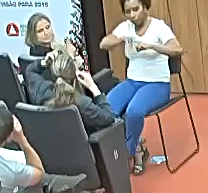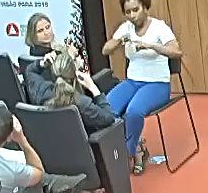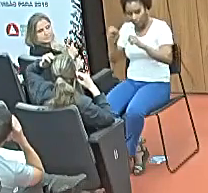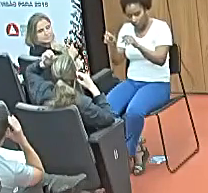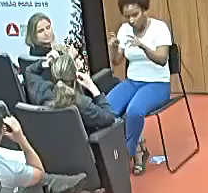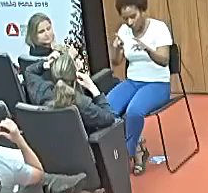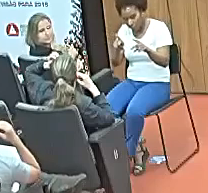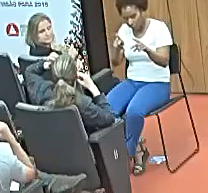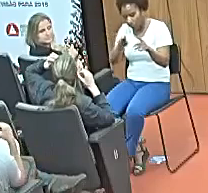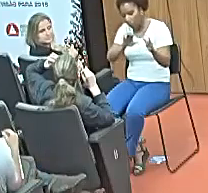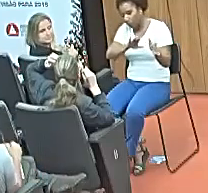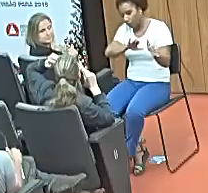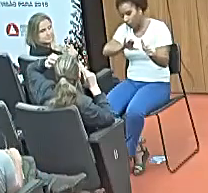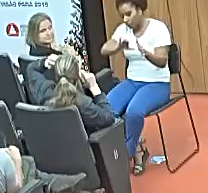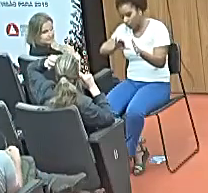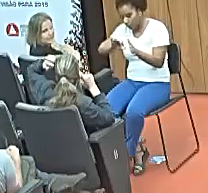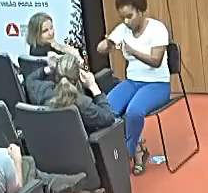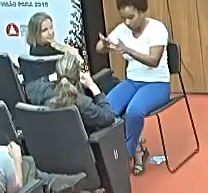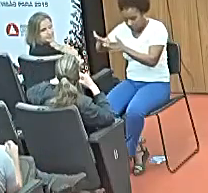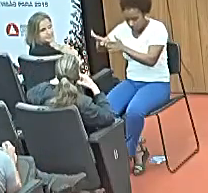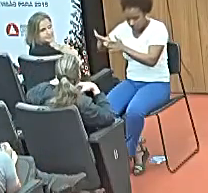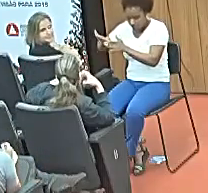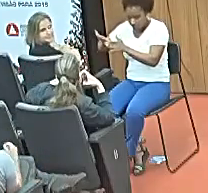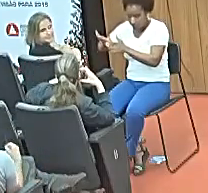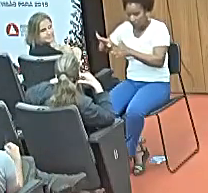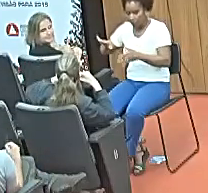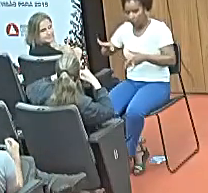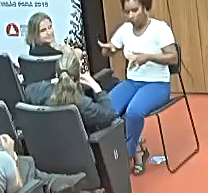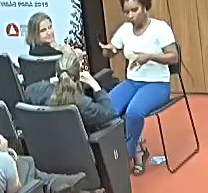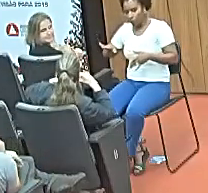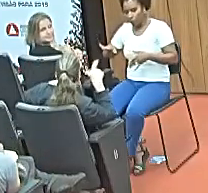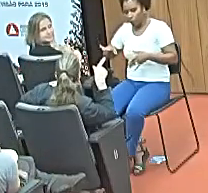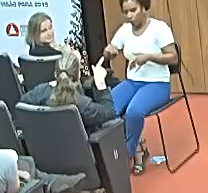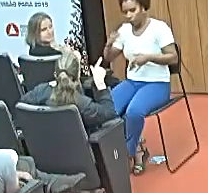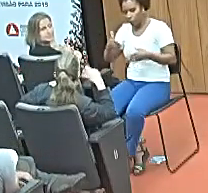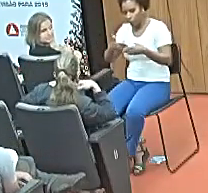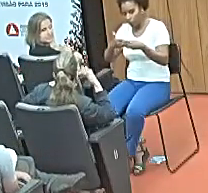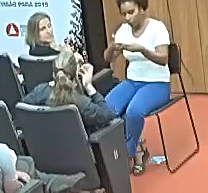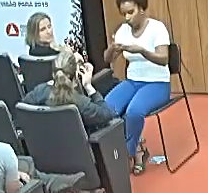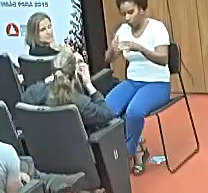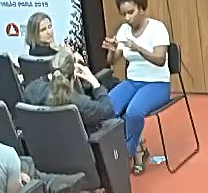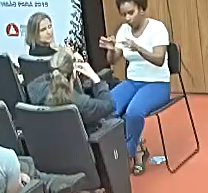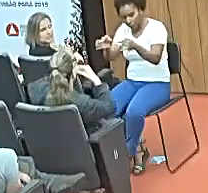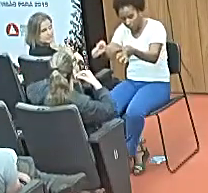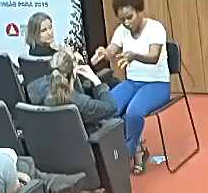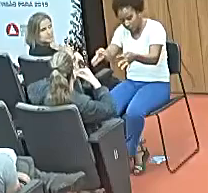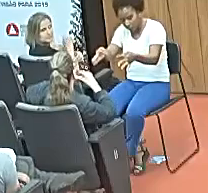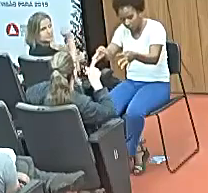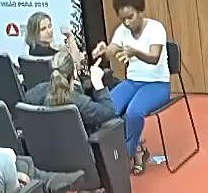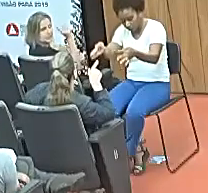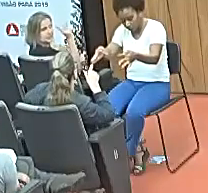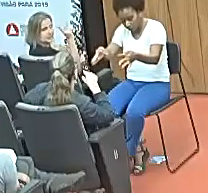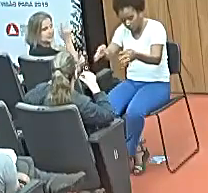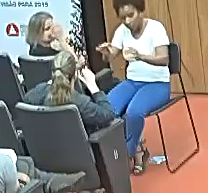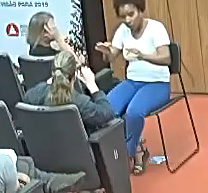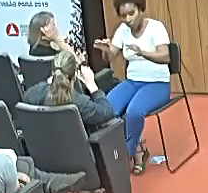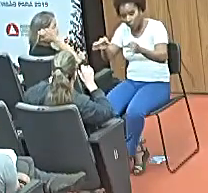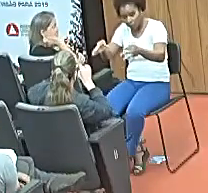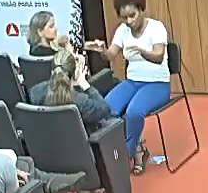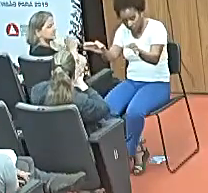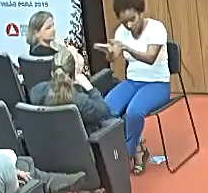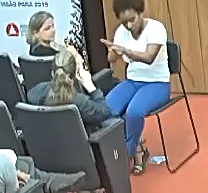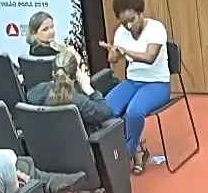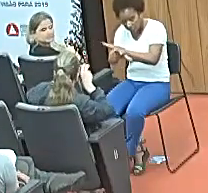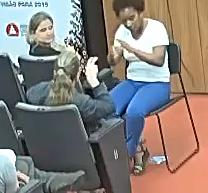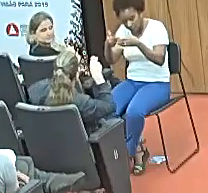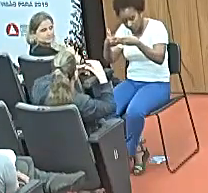jequitinhonha a região mais pobre seca do estado de minas gerais então pede socorro na questão ambiental na